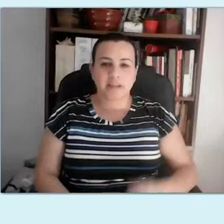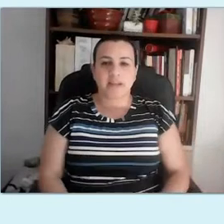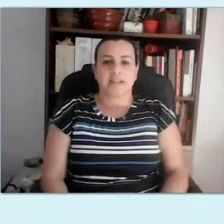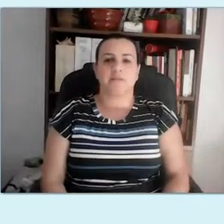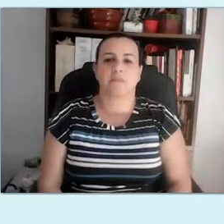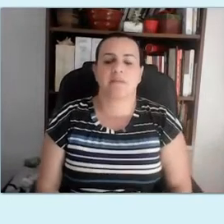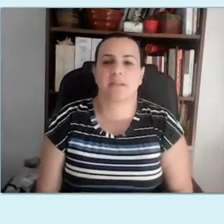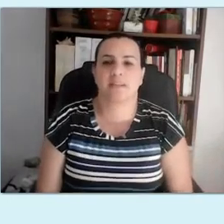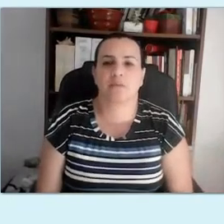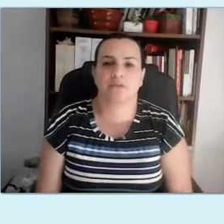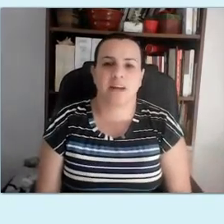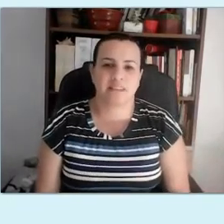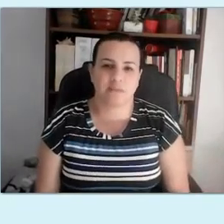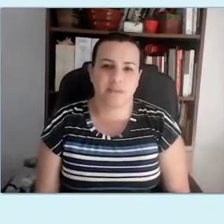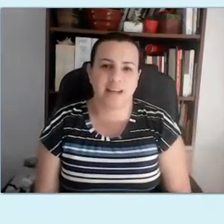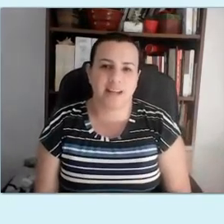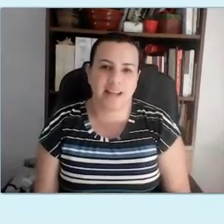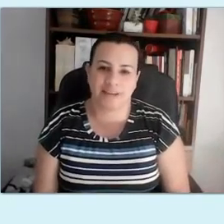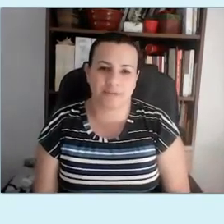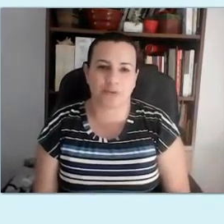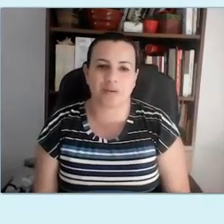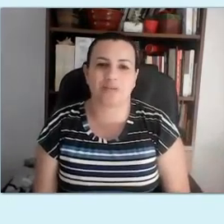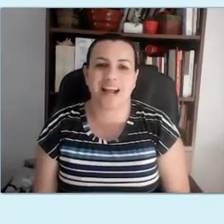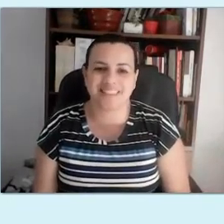cortando. Então, um exemplo de frase